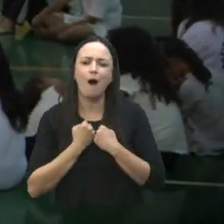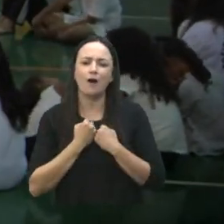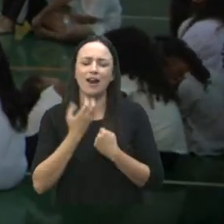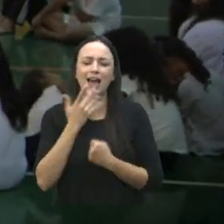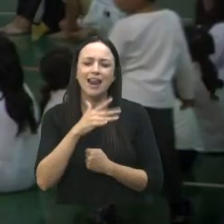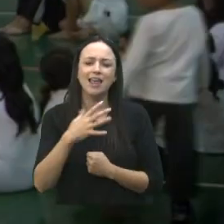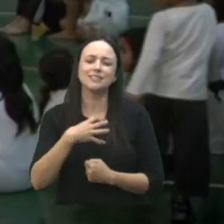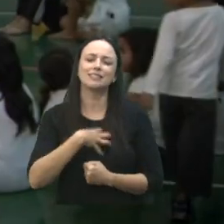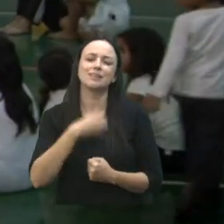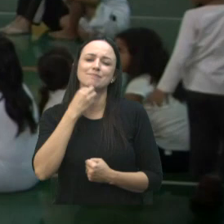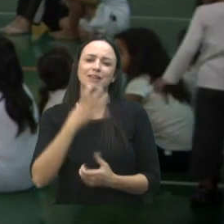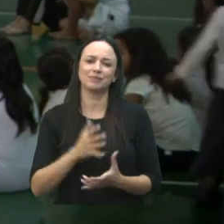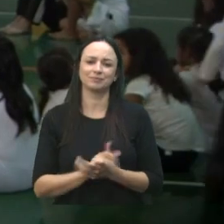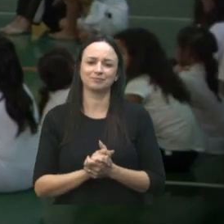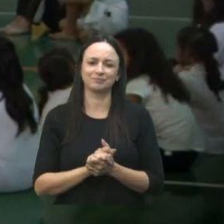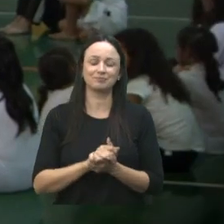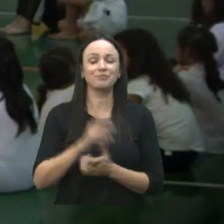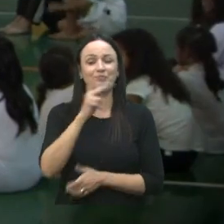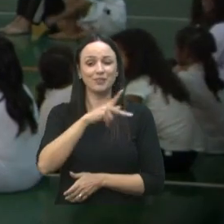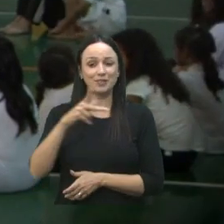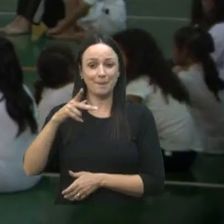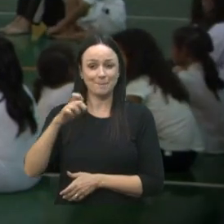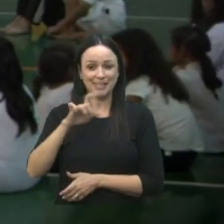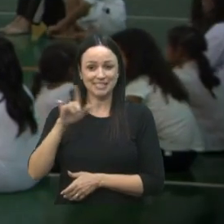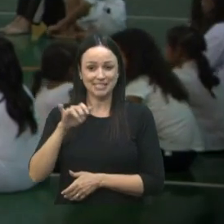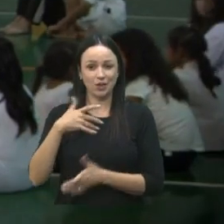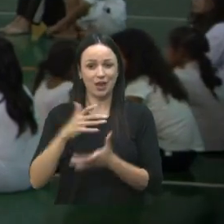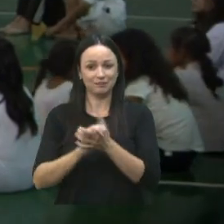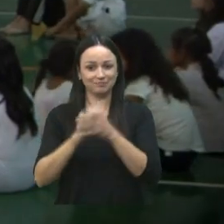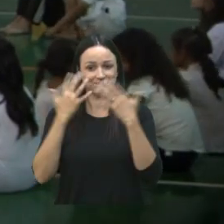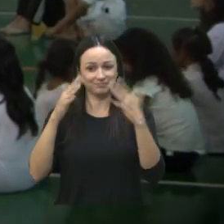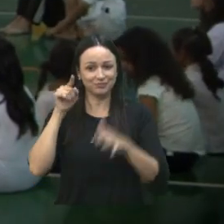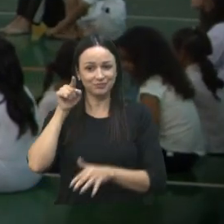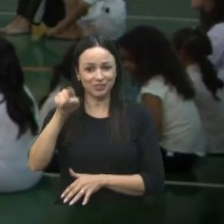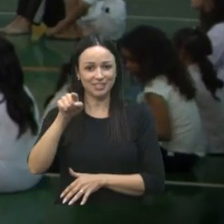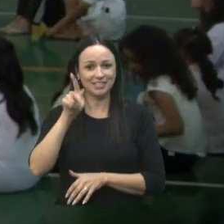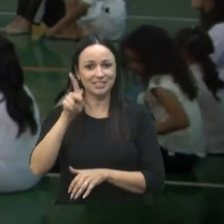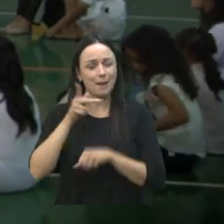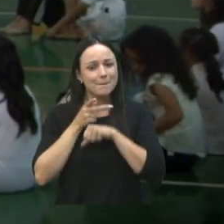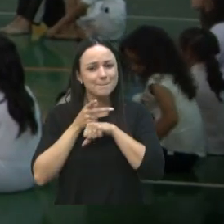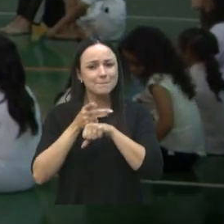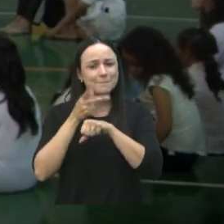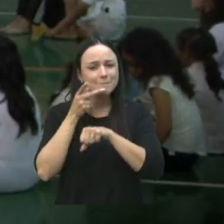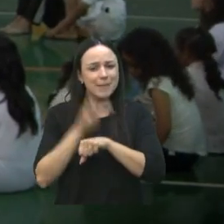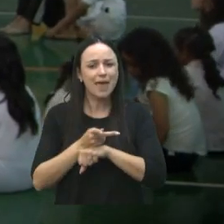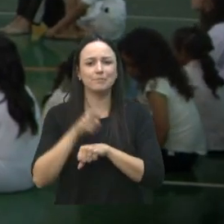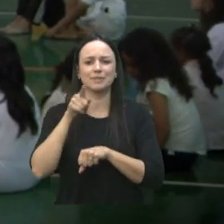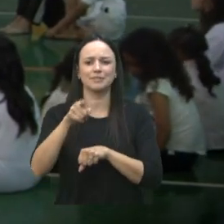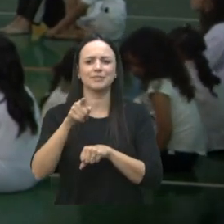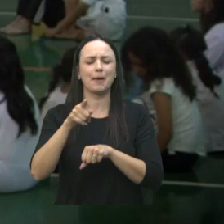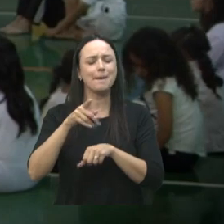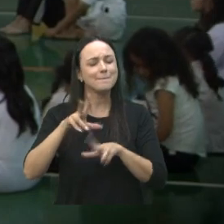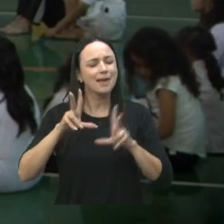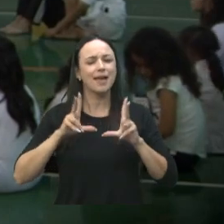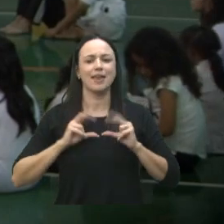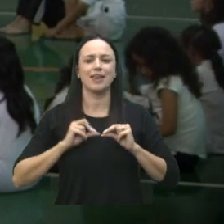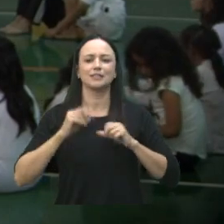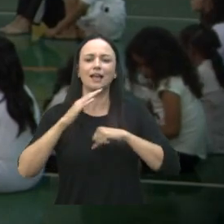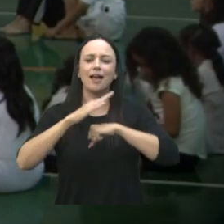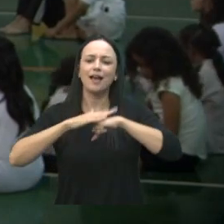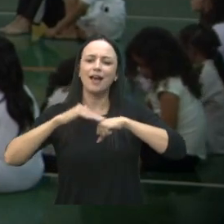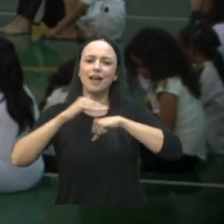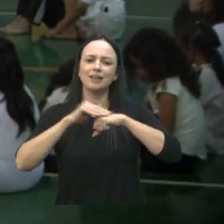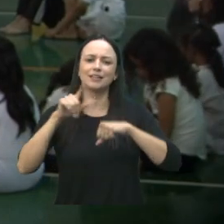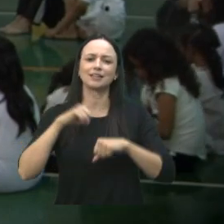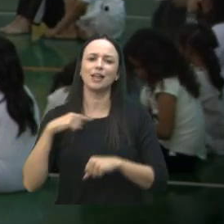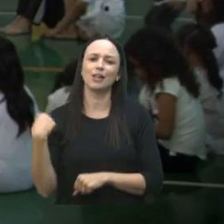sentem à vontade. Mestre Pezinho, eu quero te parabenizar. Que esse prêmio você é mais que merecedor pelo carinho que você tem